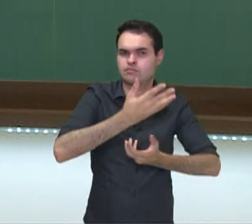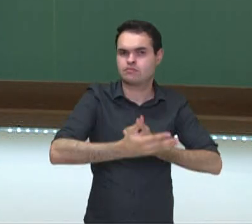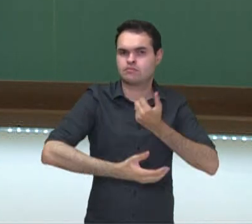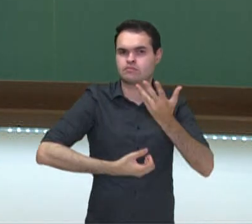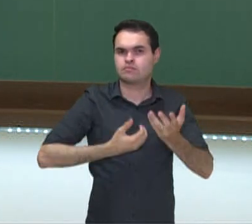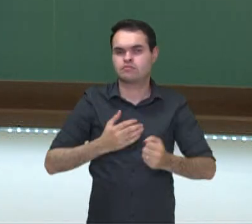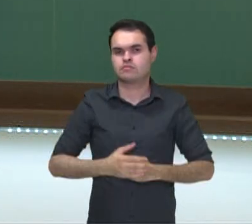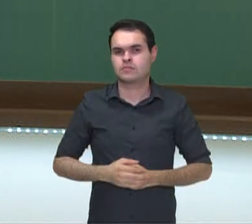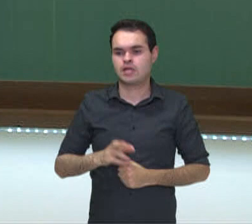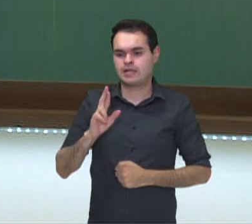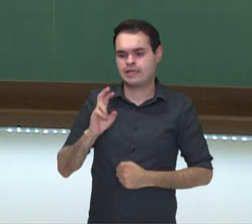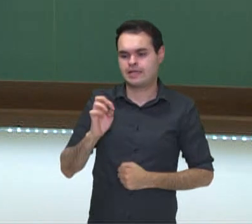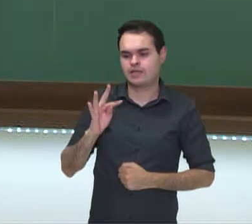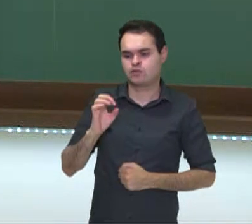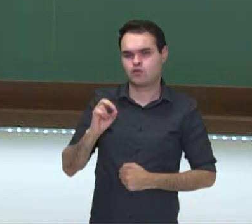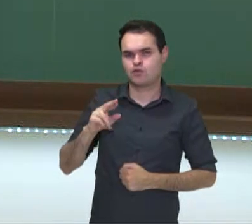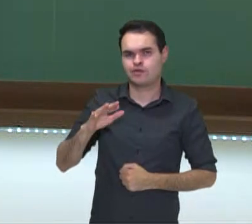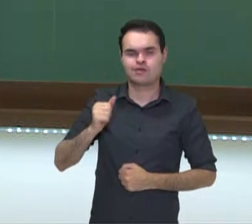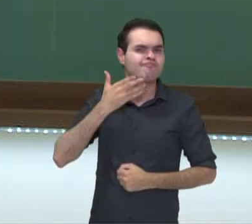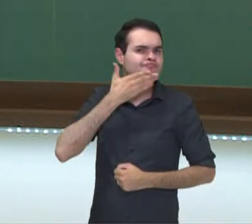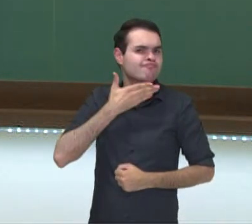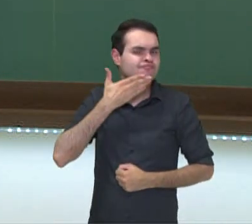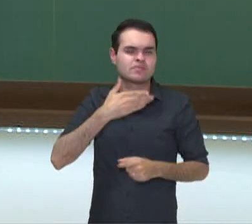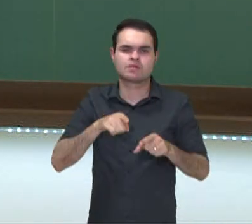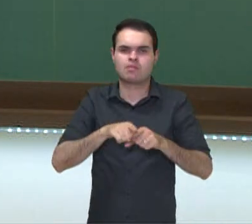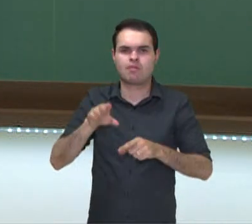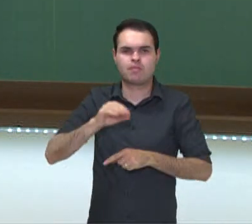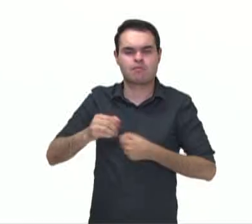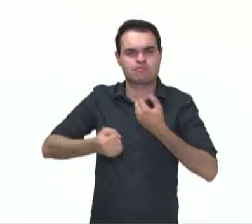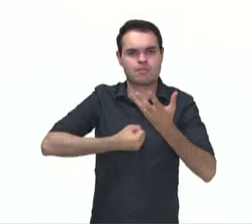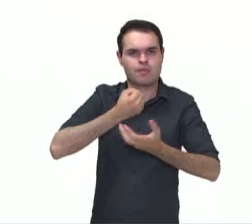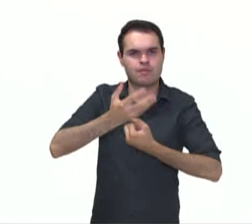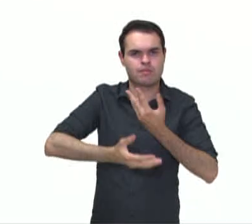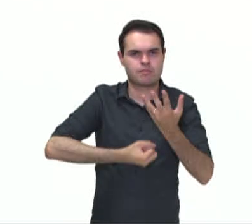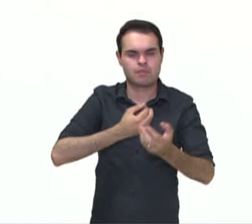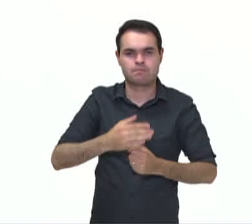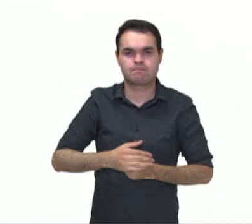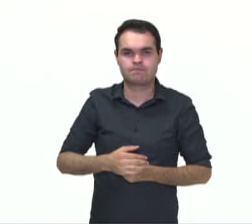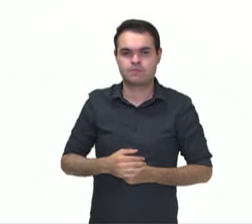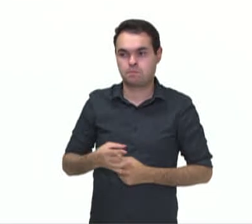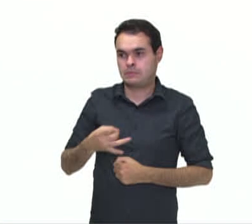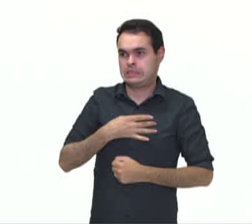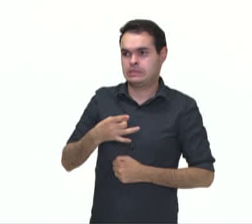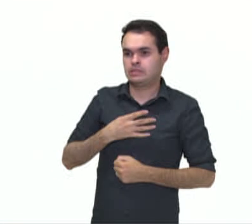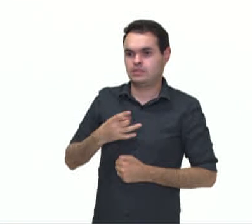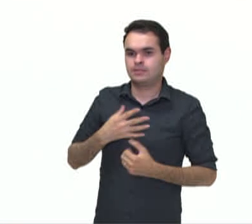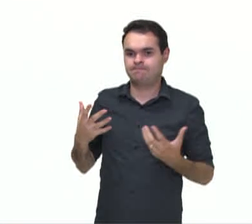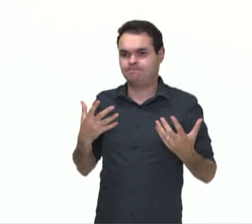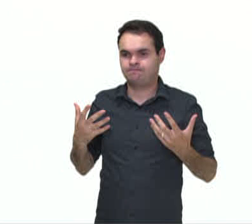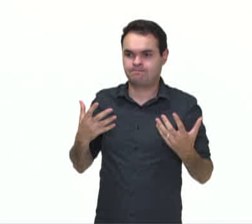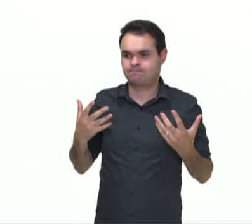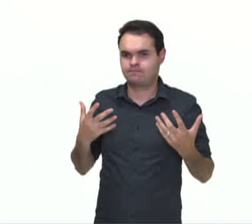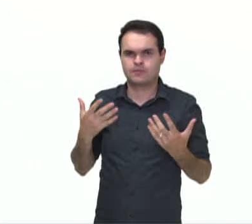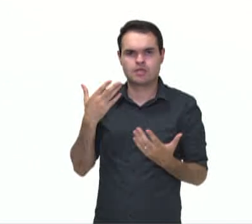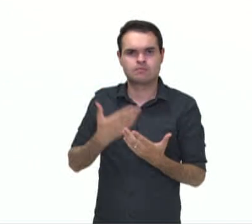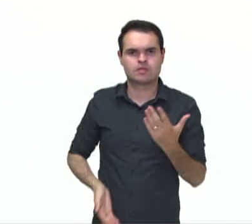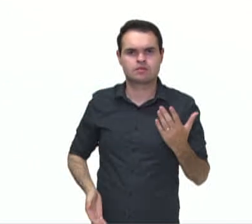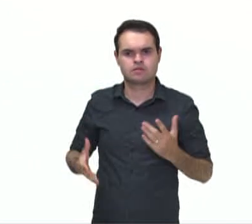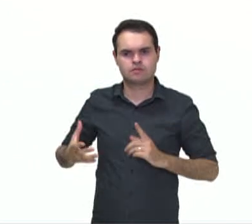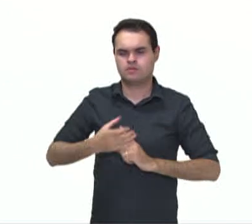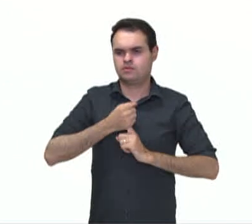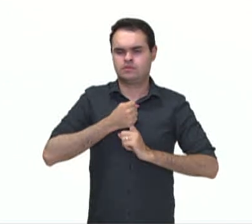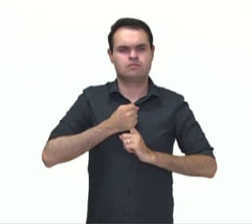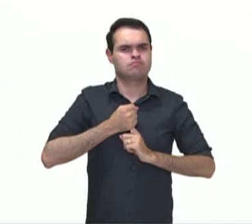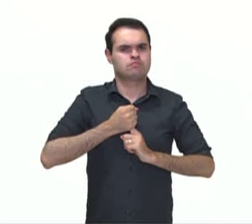da retórica, da oratória. Perder o medo de falar em público, sentir-se mais à vontade e confiante